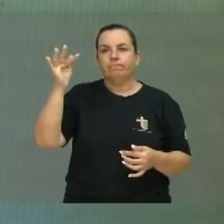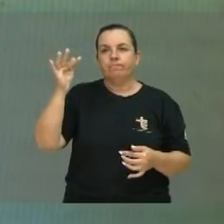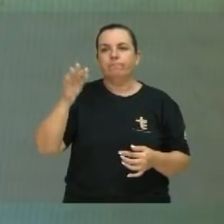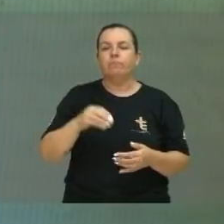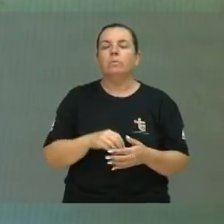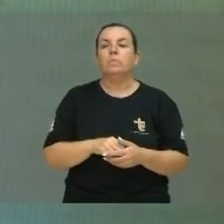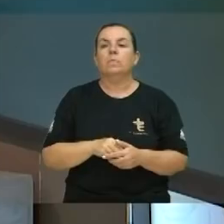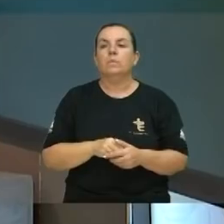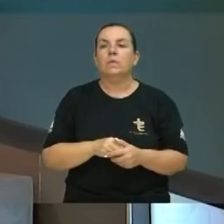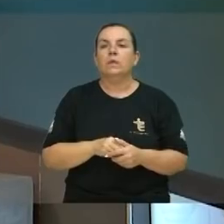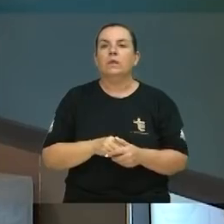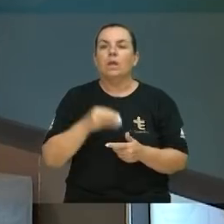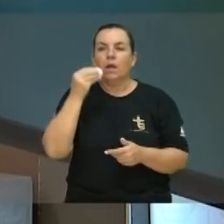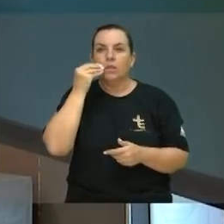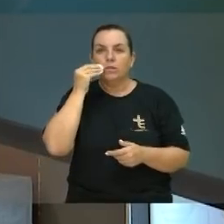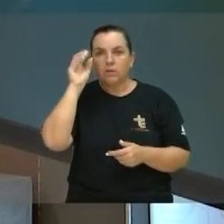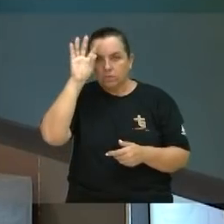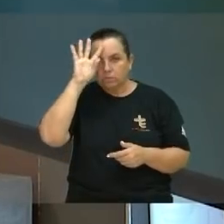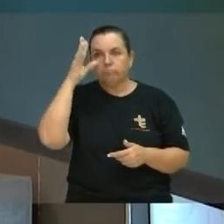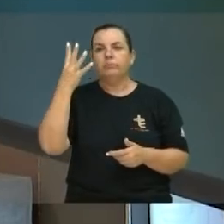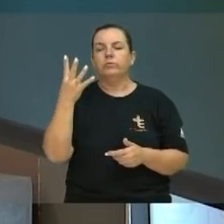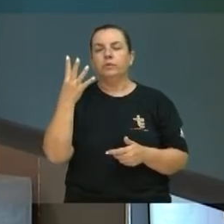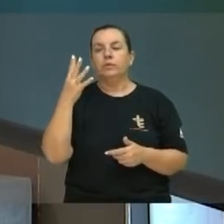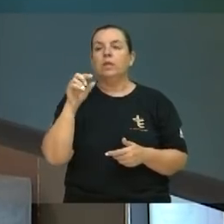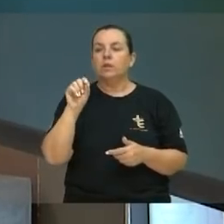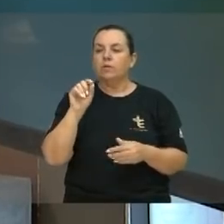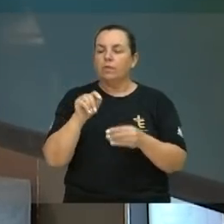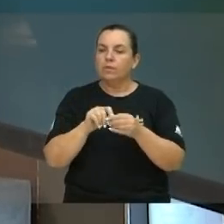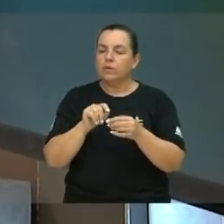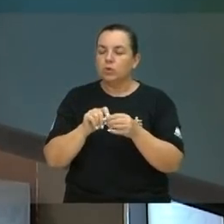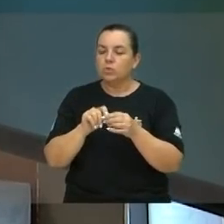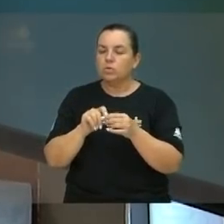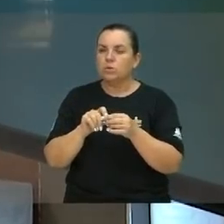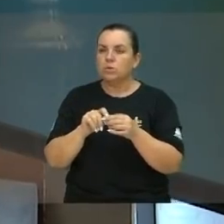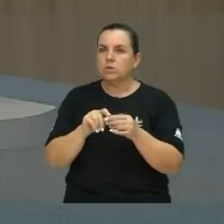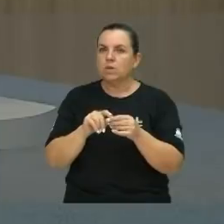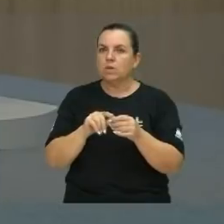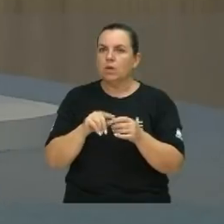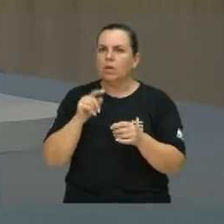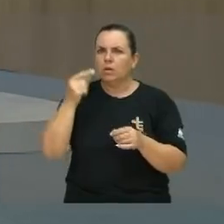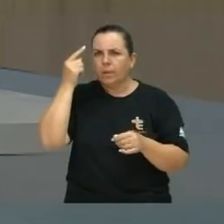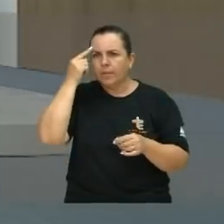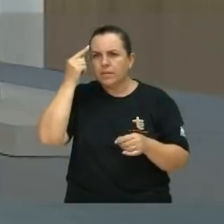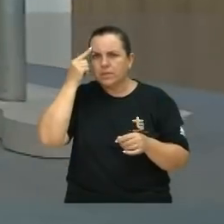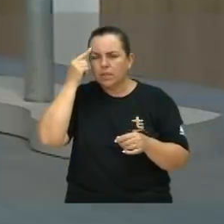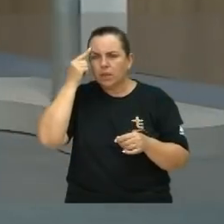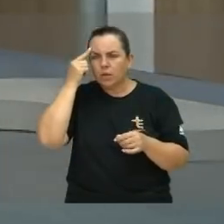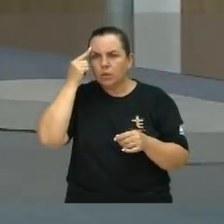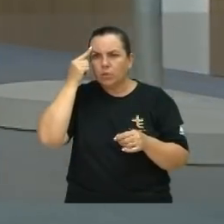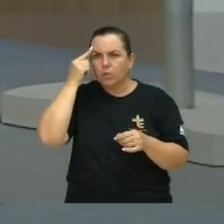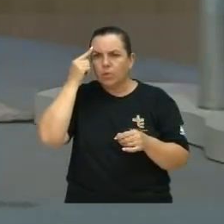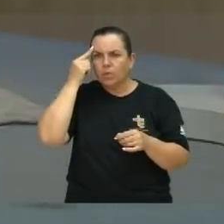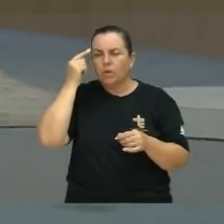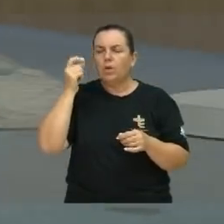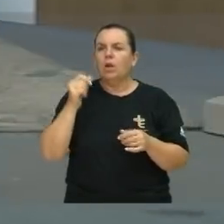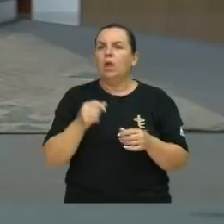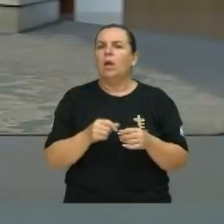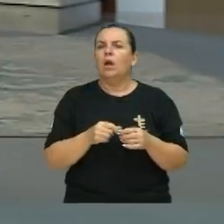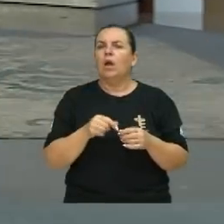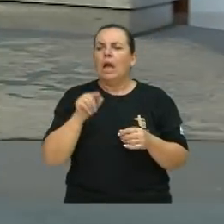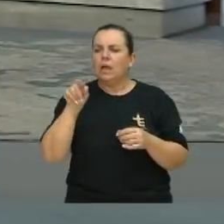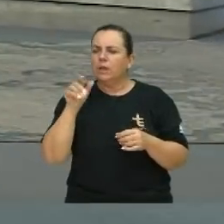jesus o que está a fazer com jesus aquele personagem aquele homem judas